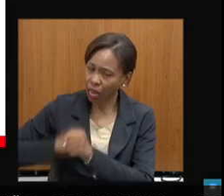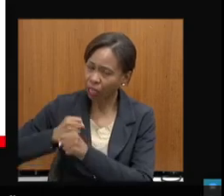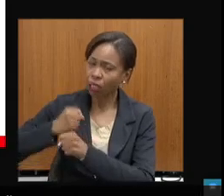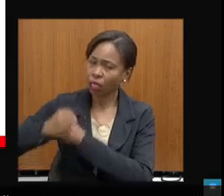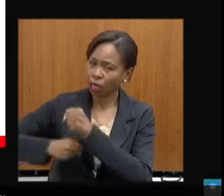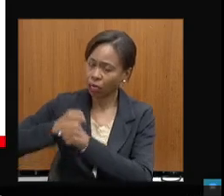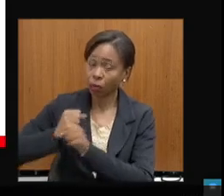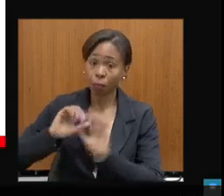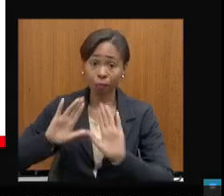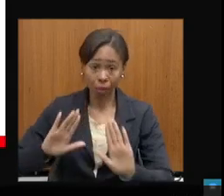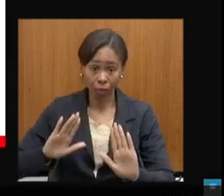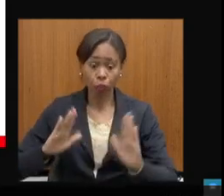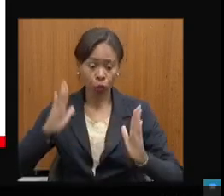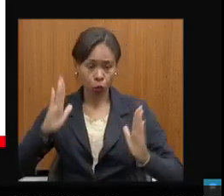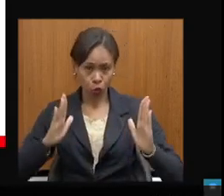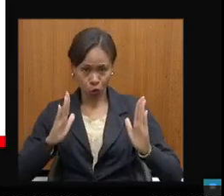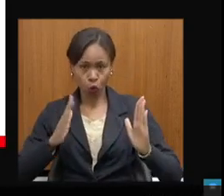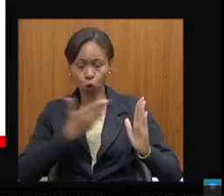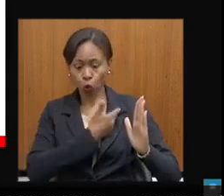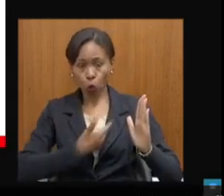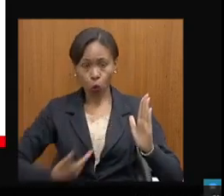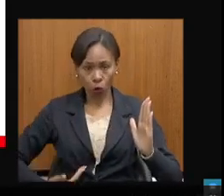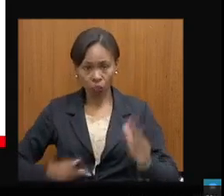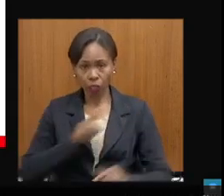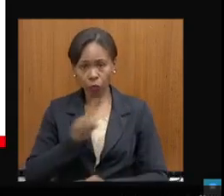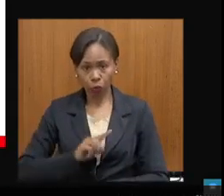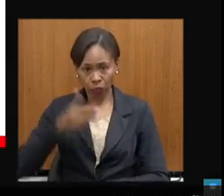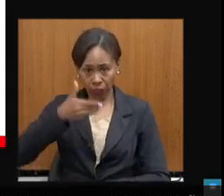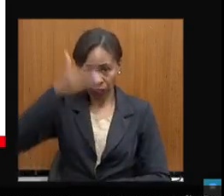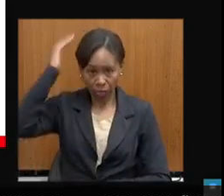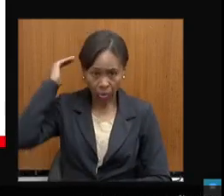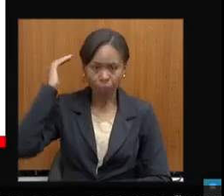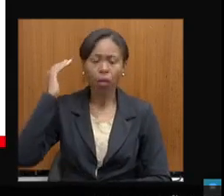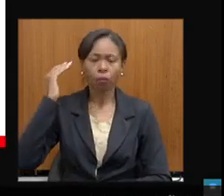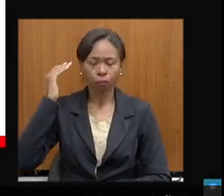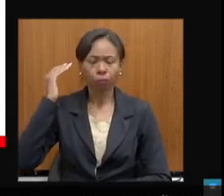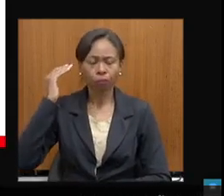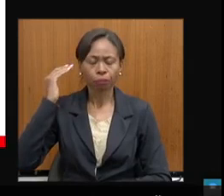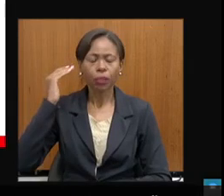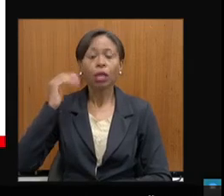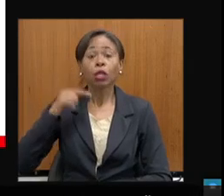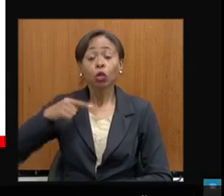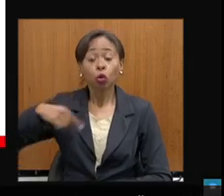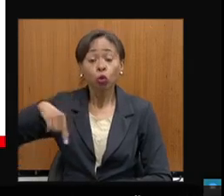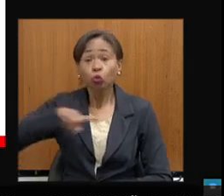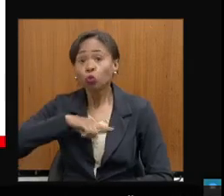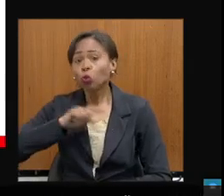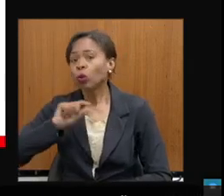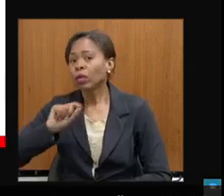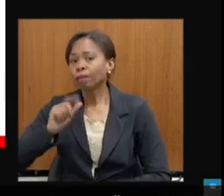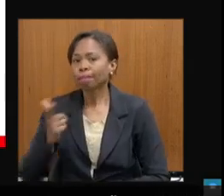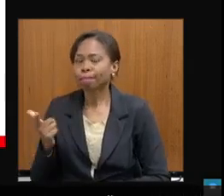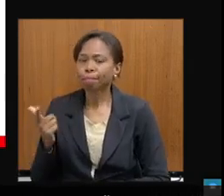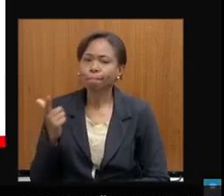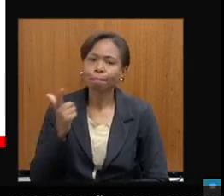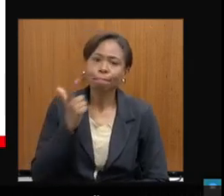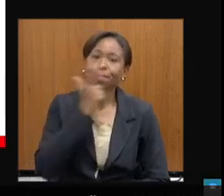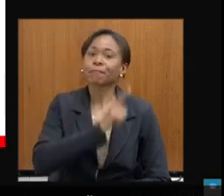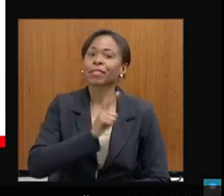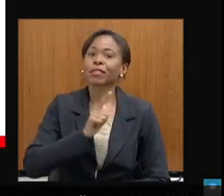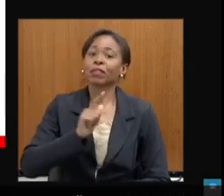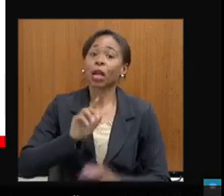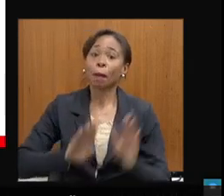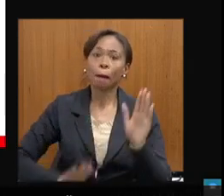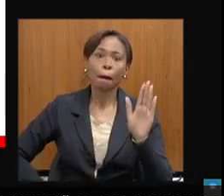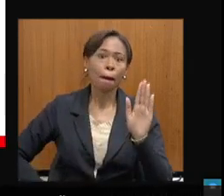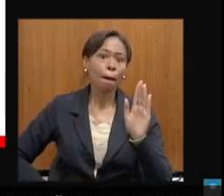governo Romeu Zema que a gente fez todo um trabalho de desburocratização nós conseguimos fazer com que esse